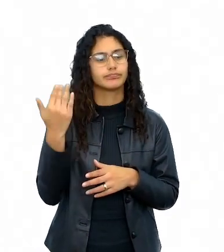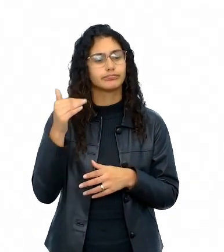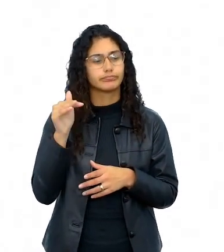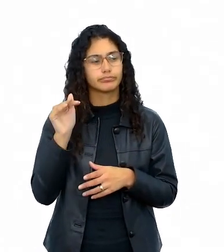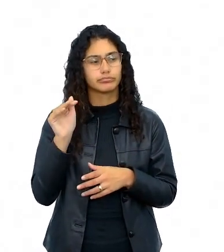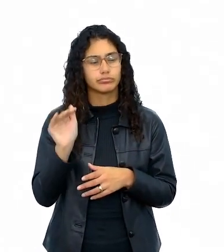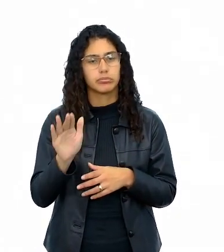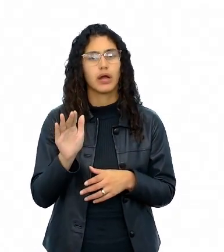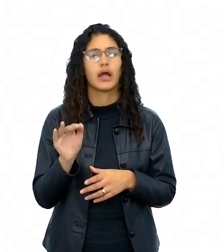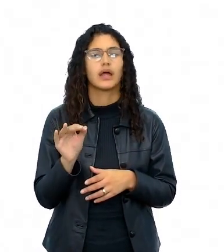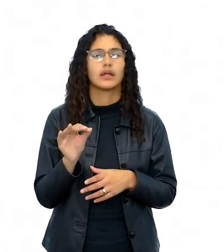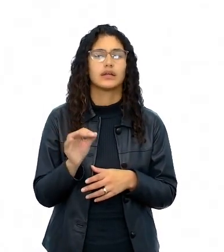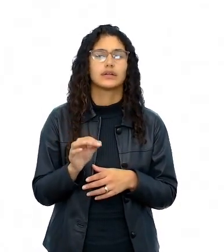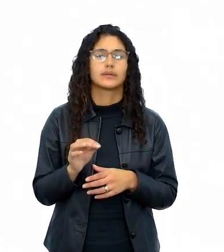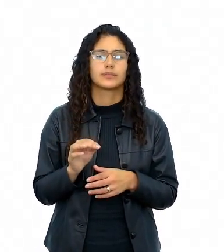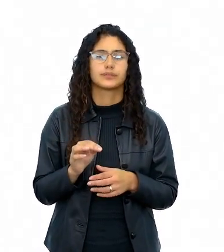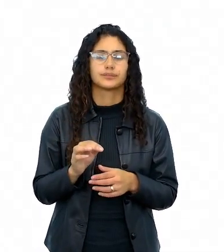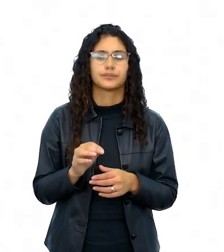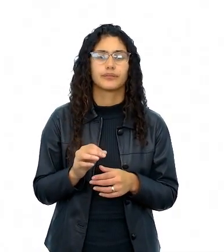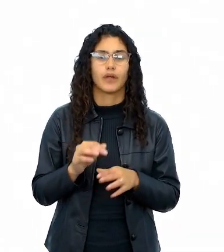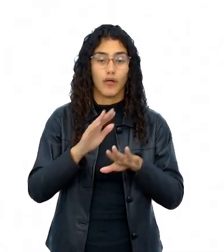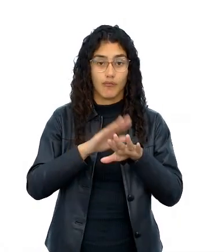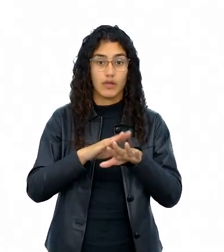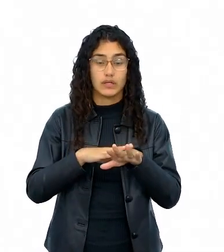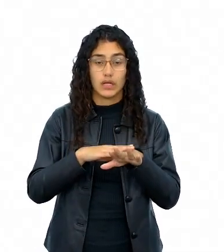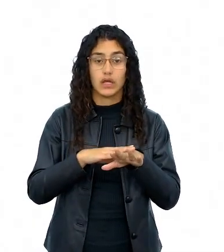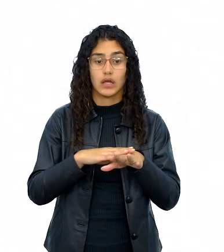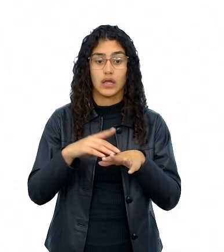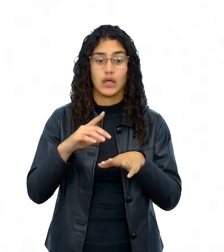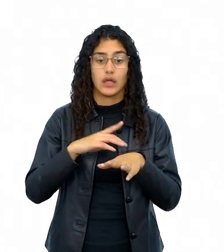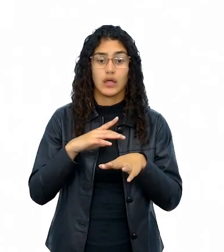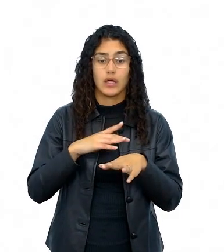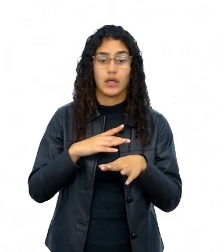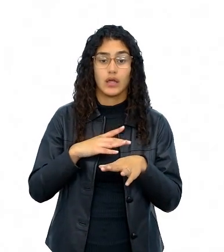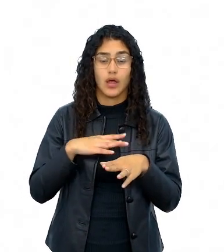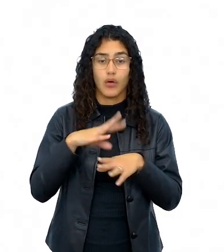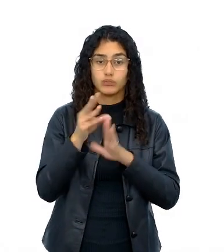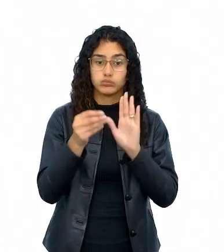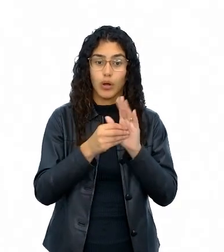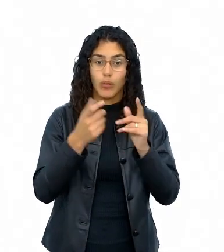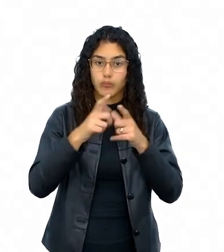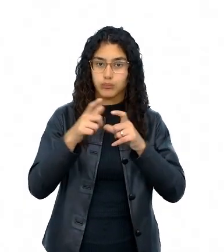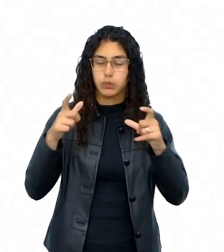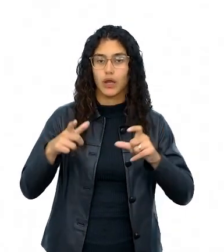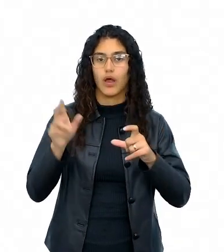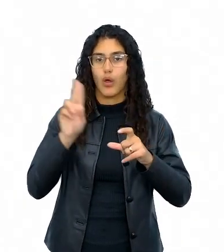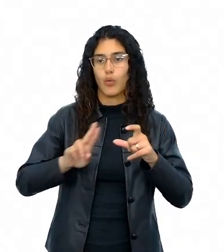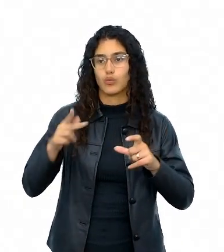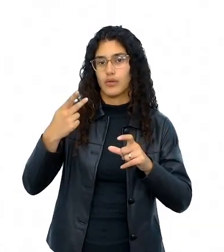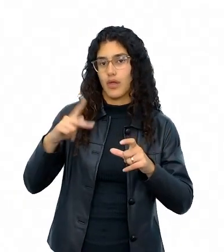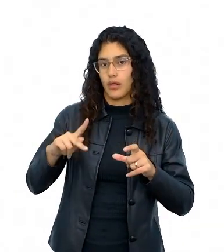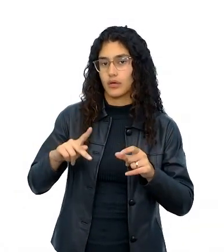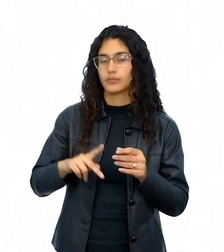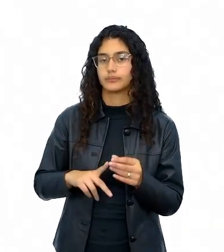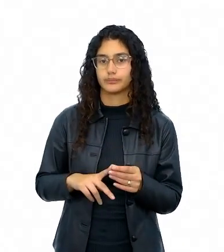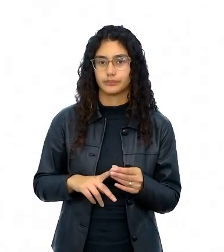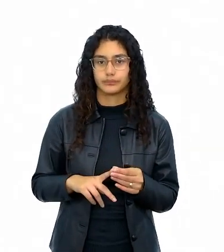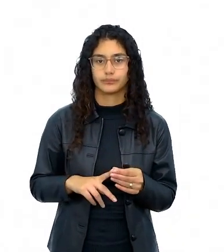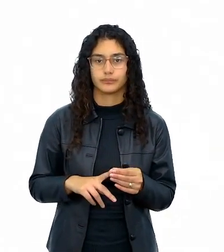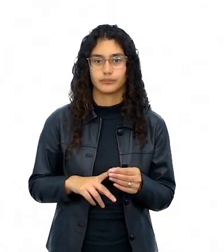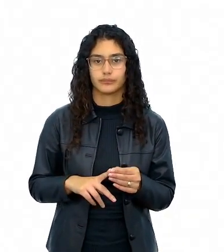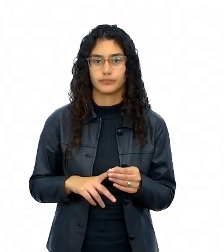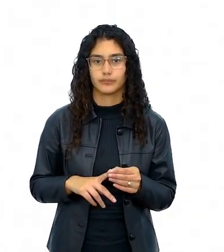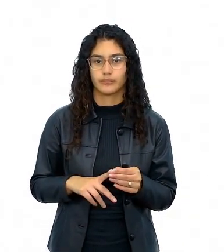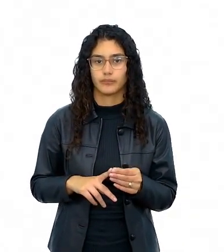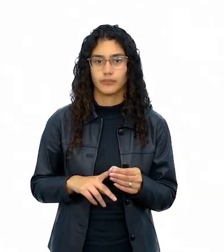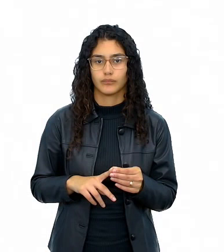mais, a atividade ela está sendo, tá ampliando a exigência dela, né? Então, a gente